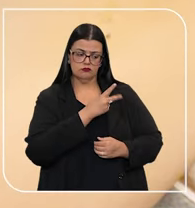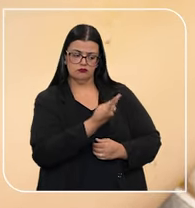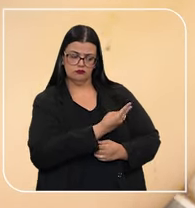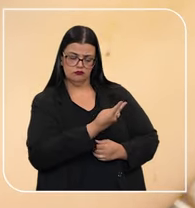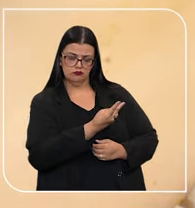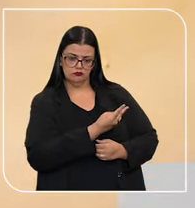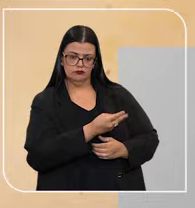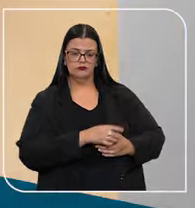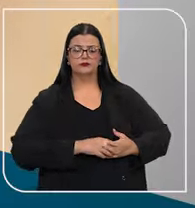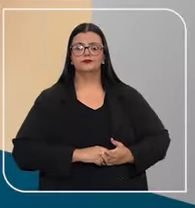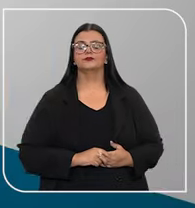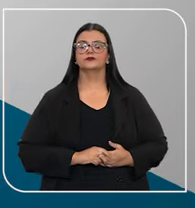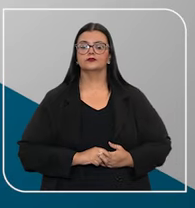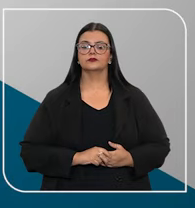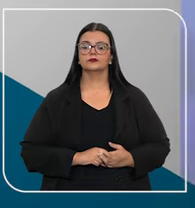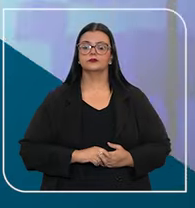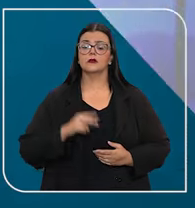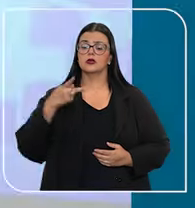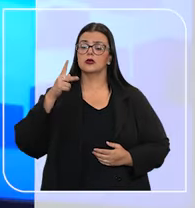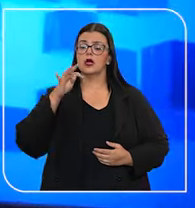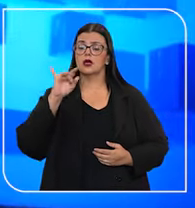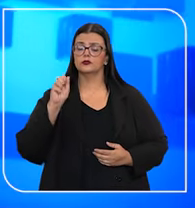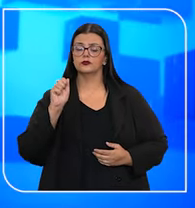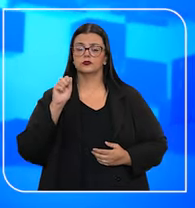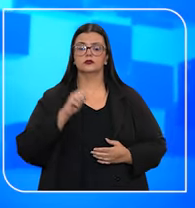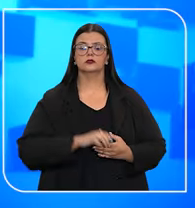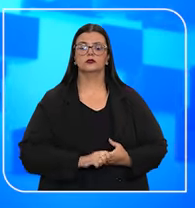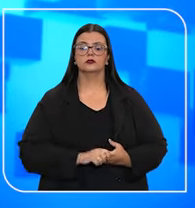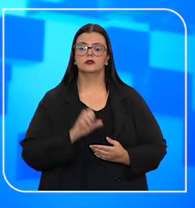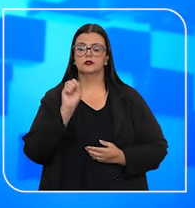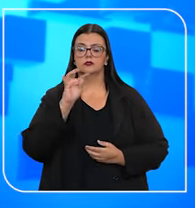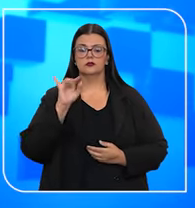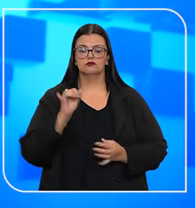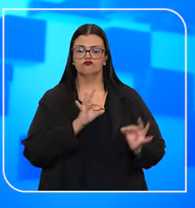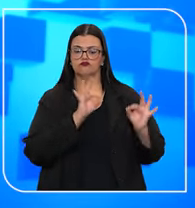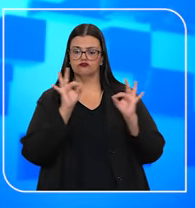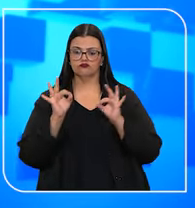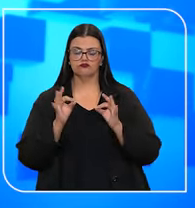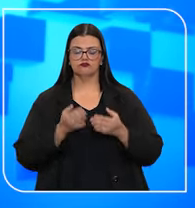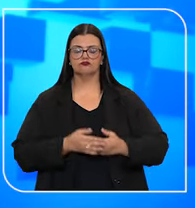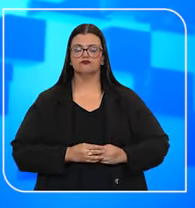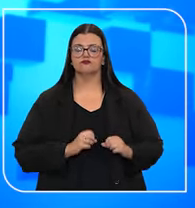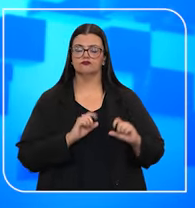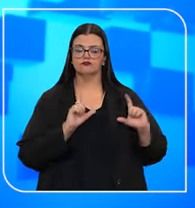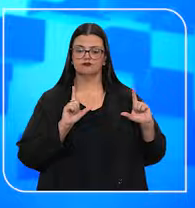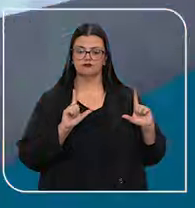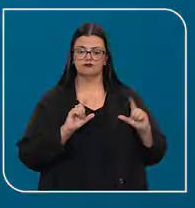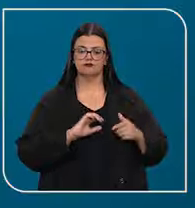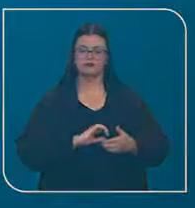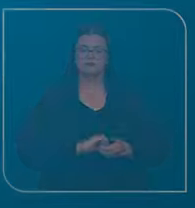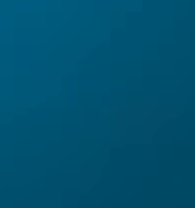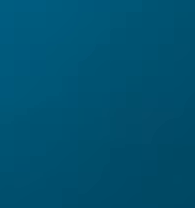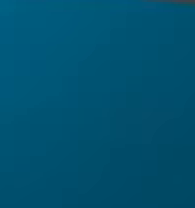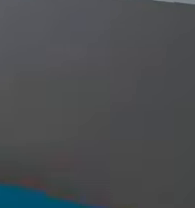com semem de doador eu sou Cátia Gomes e o STJ notícias está no